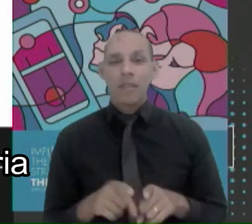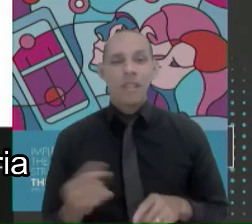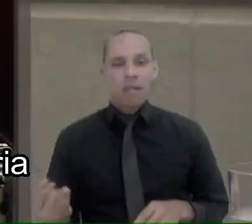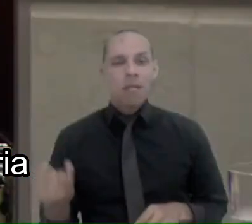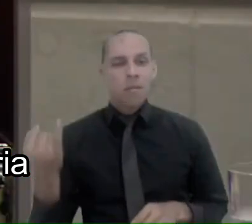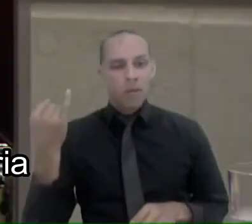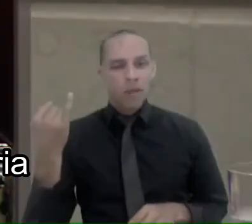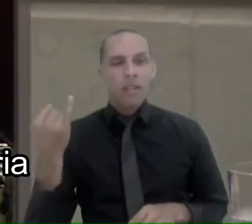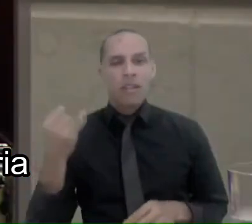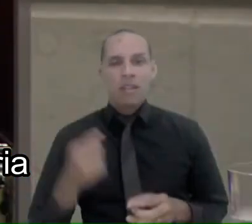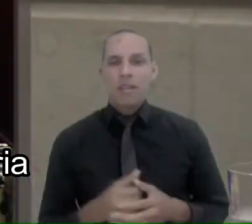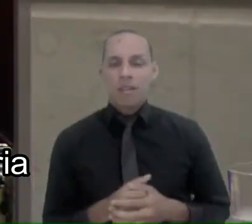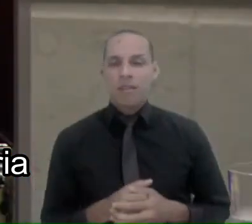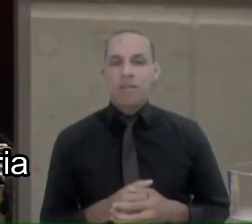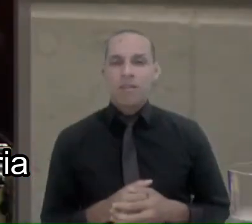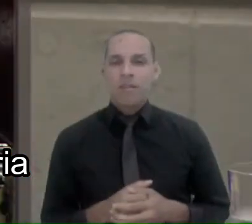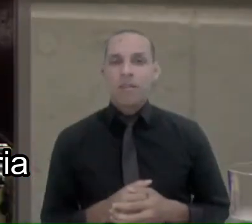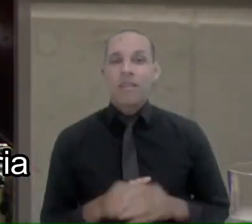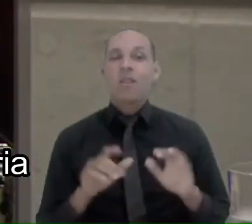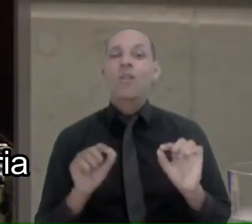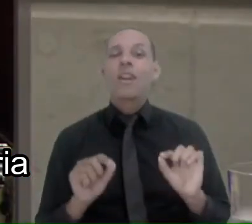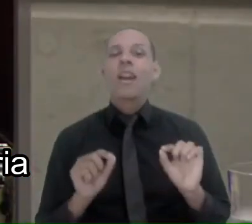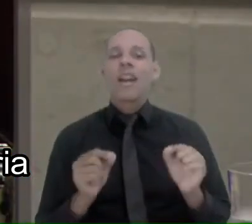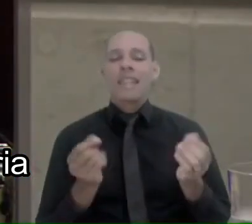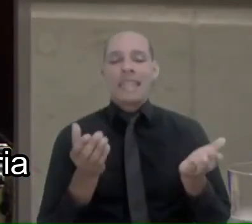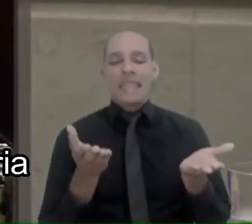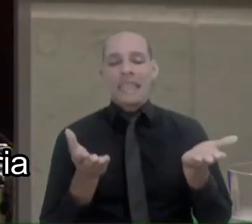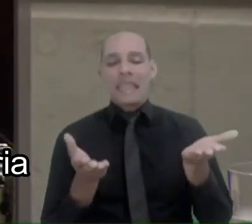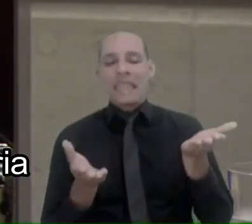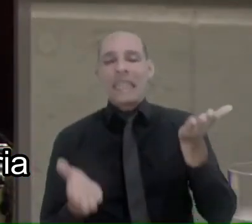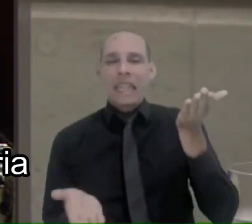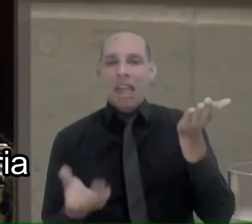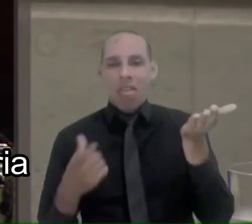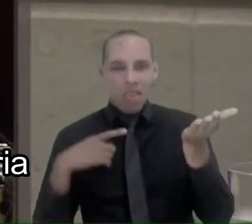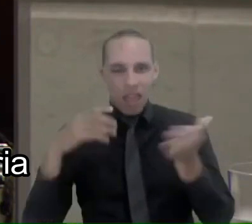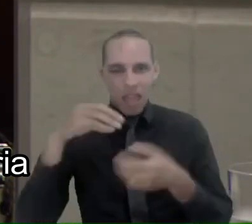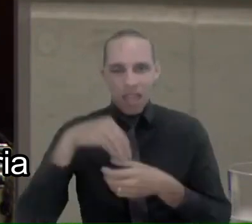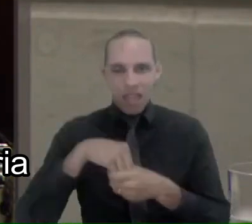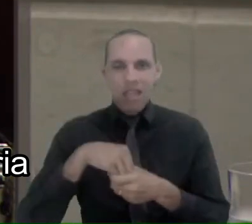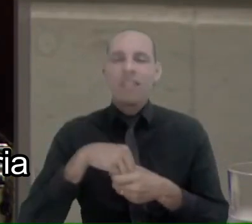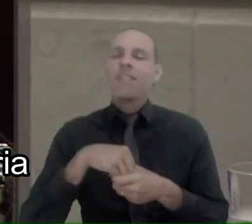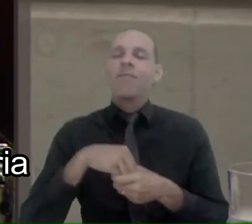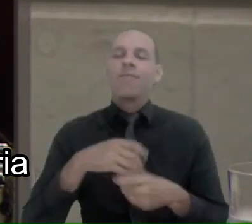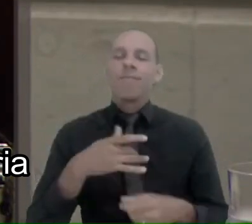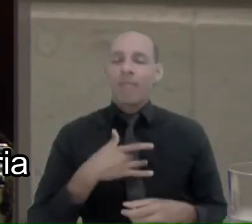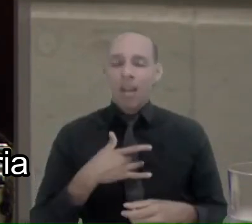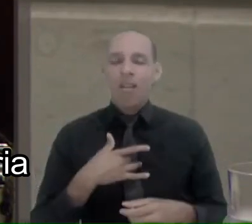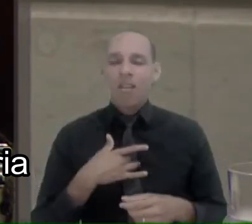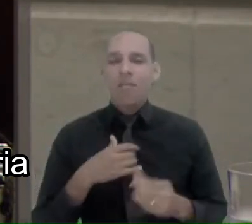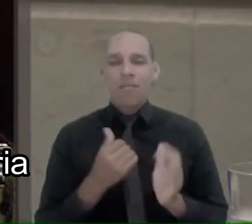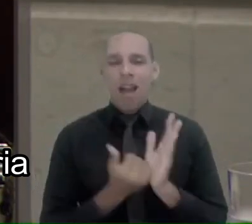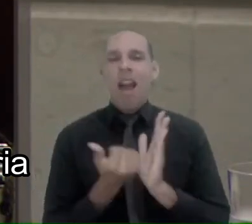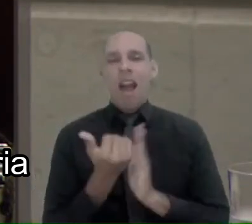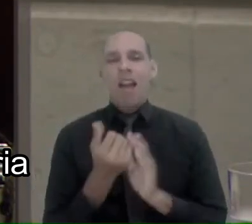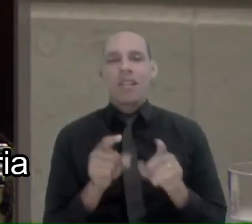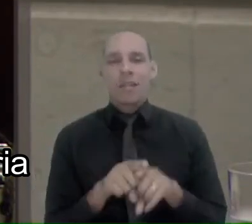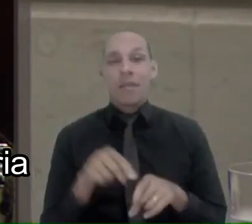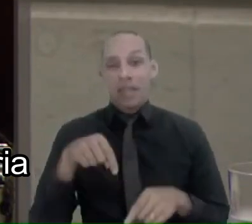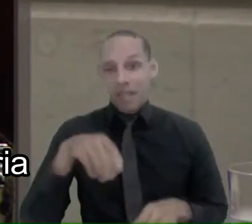de desigualdade social mantêm altas taxas de tuberculose. No Brasil, pode passar, por